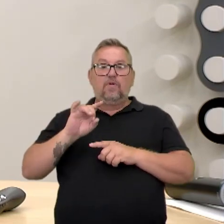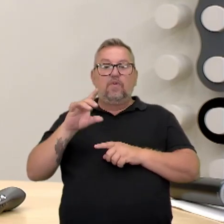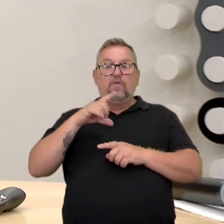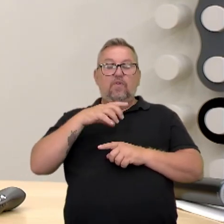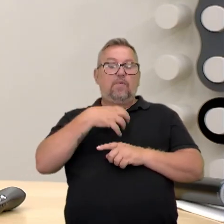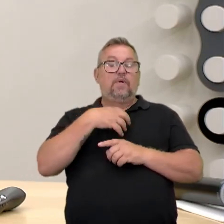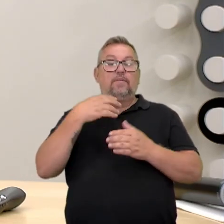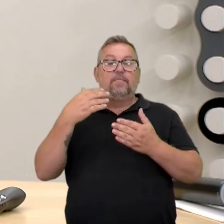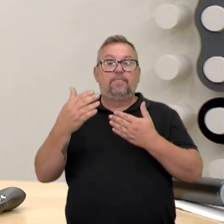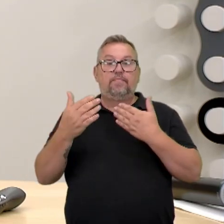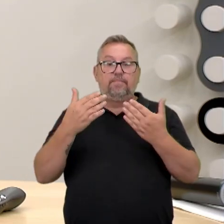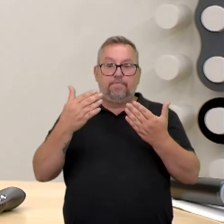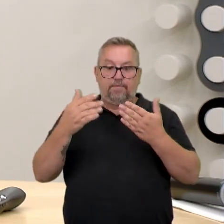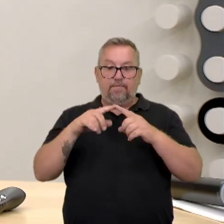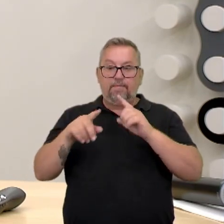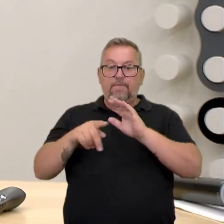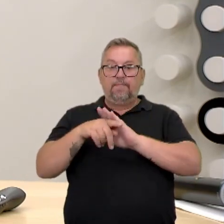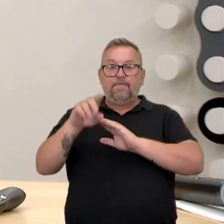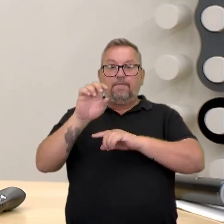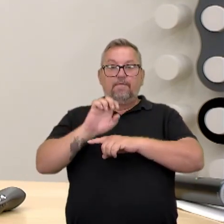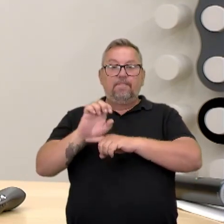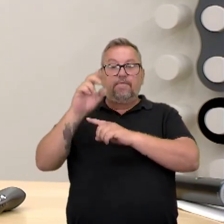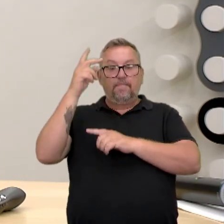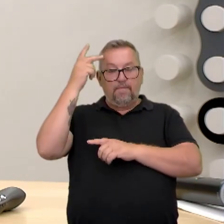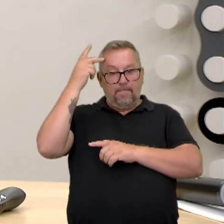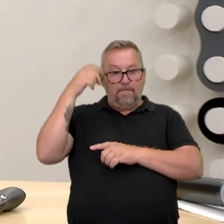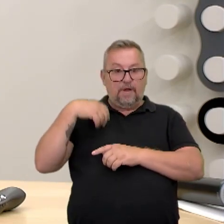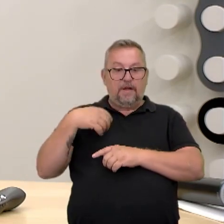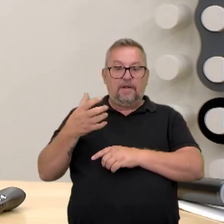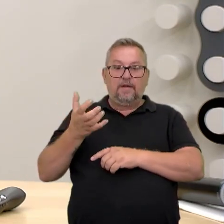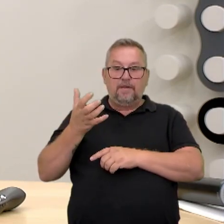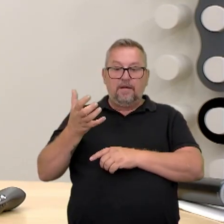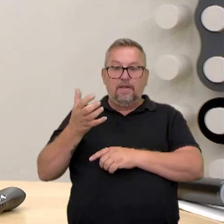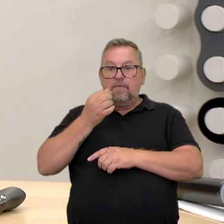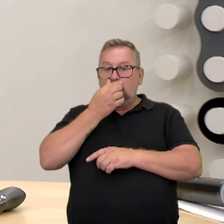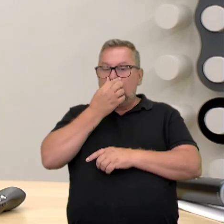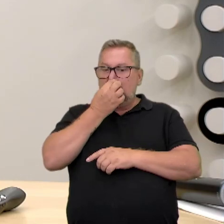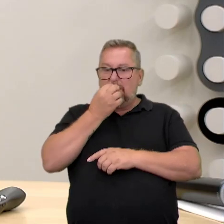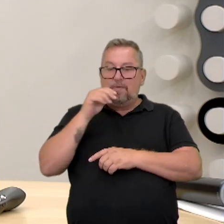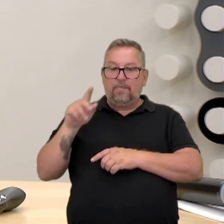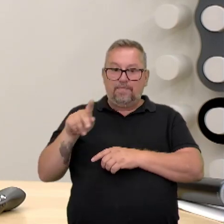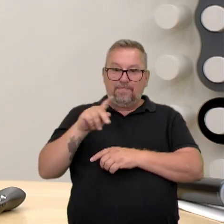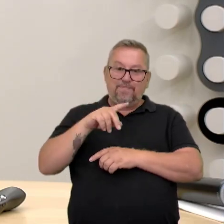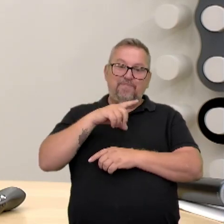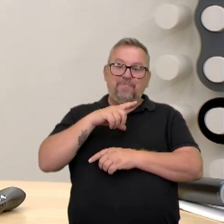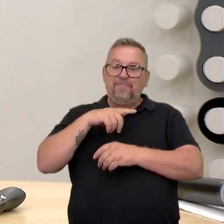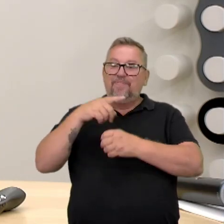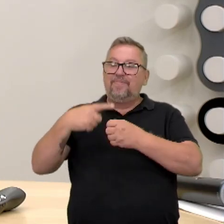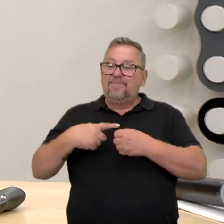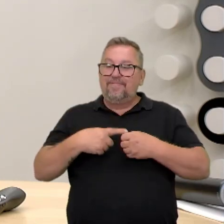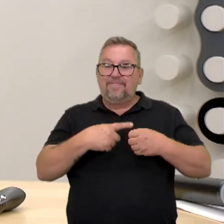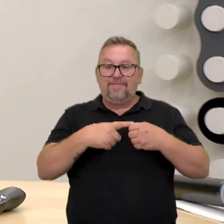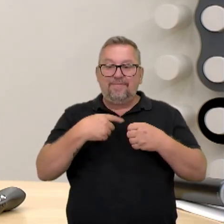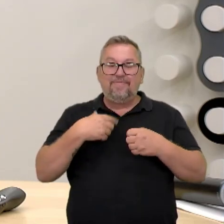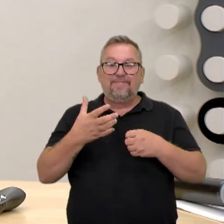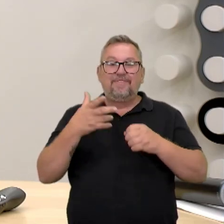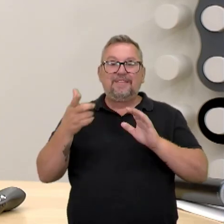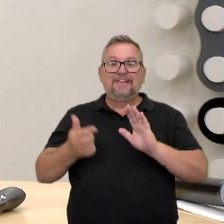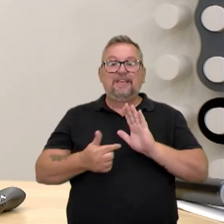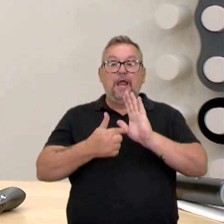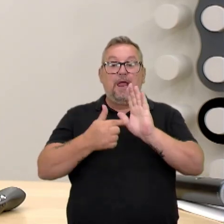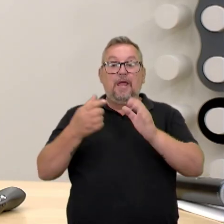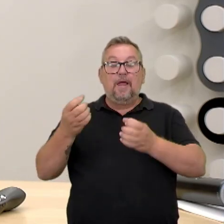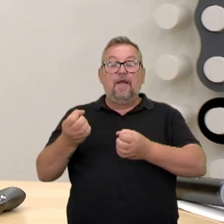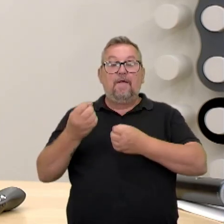no parâmetro geral do estado de São Paulo. Para quem quiser, né, principalmente aí o professor que está no município e quiser mostrar dados